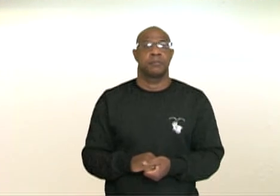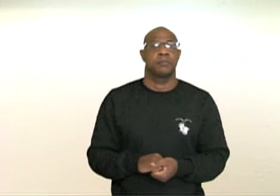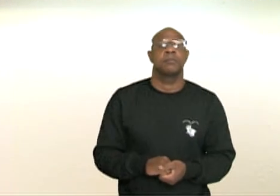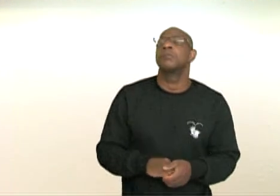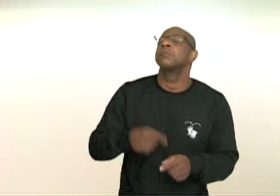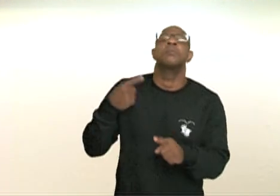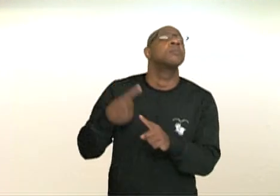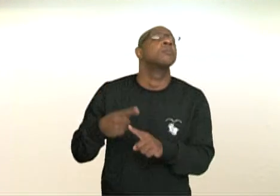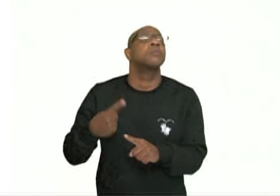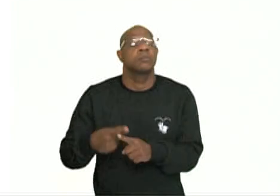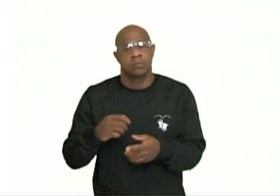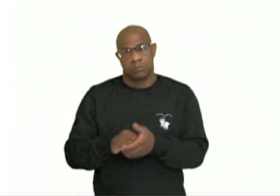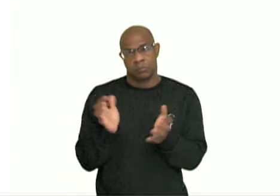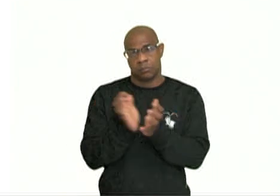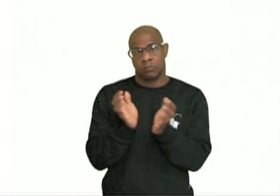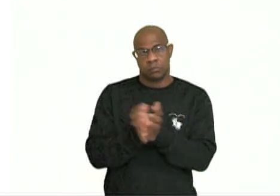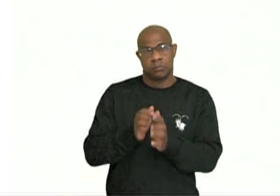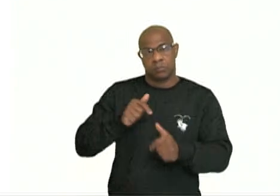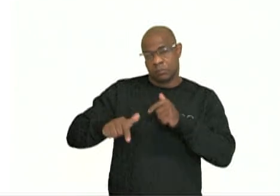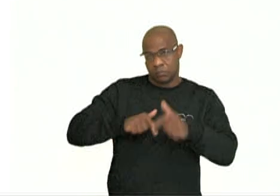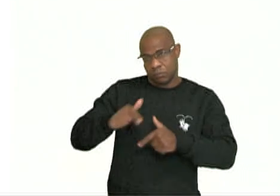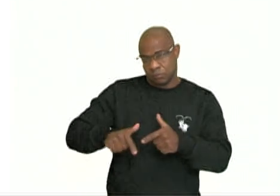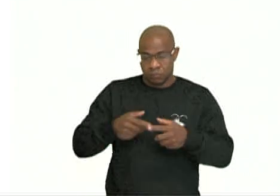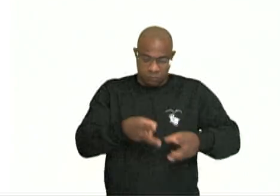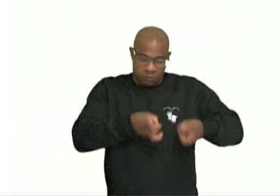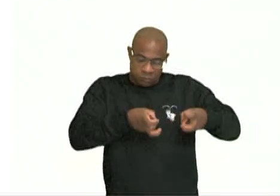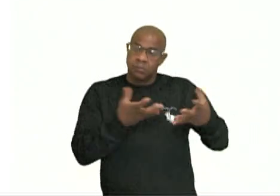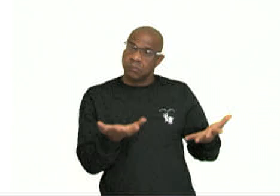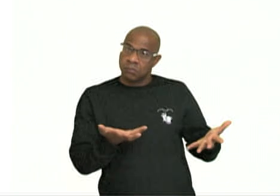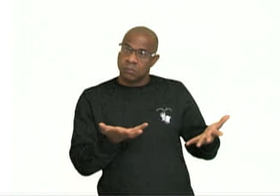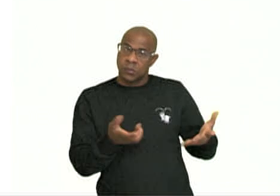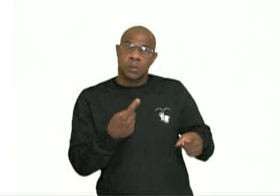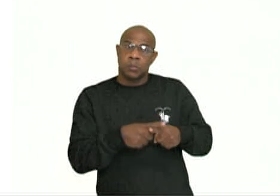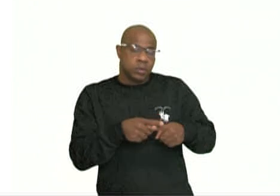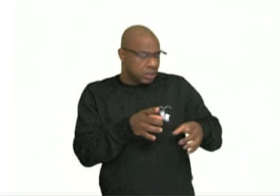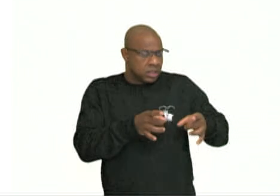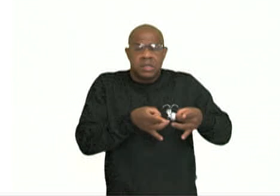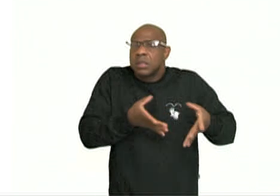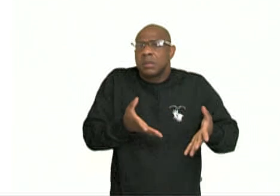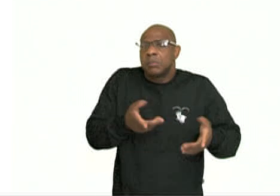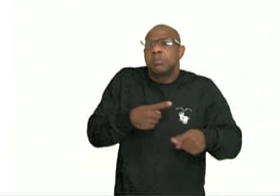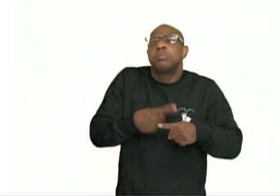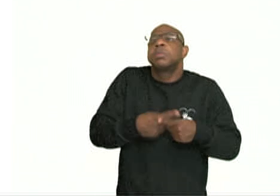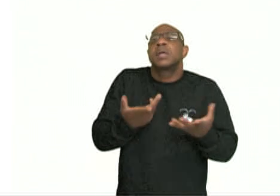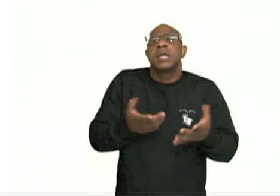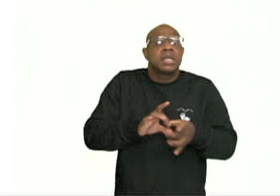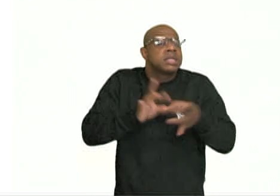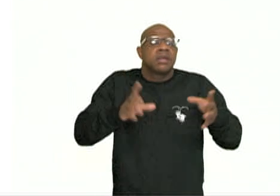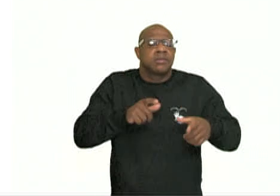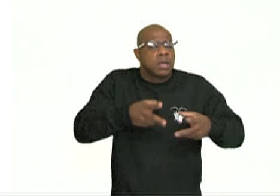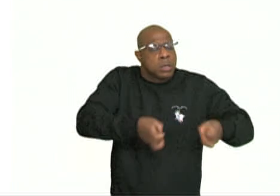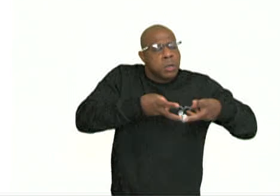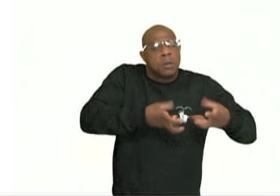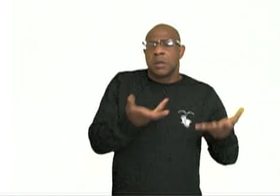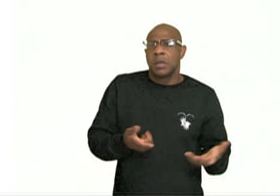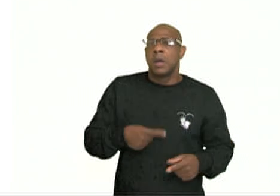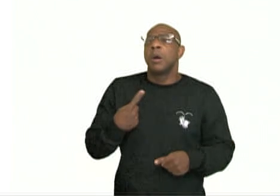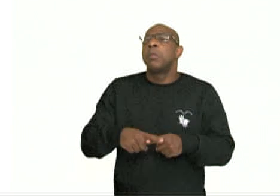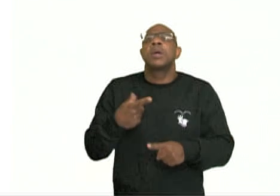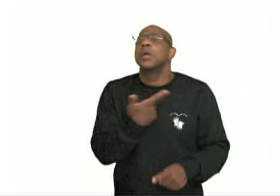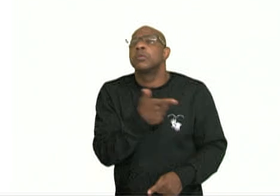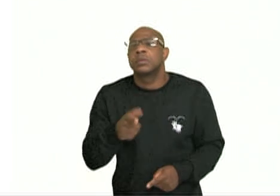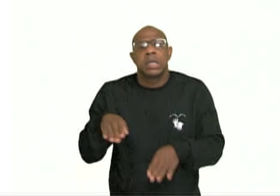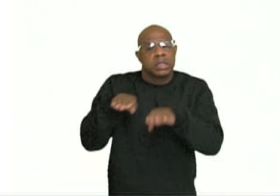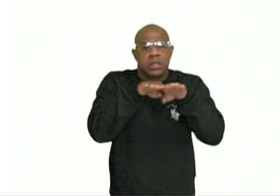Por que a classe trabalhadora se deixa explorar? Por que não há igualdade econômica entre os indivíduos? Essas indagações